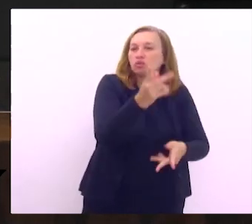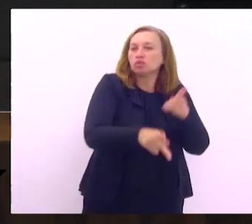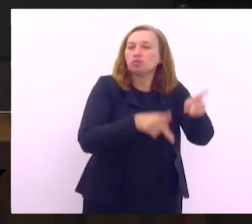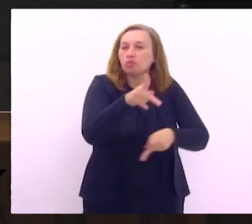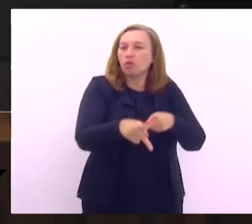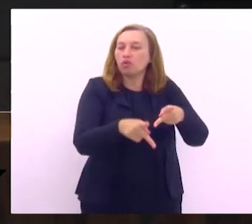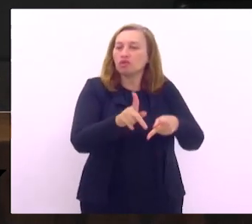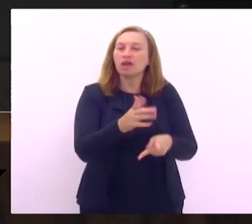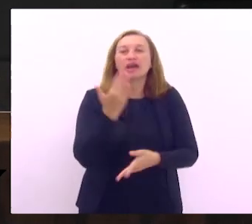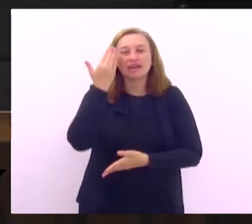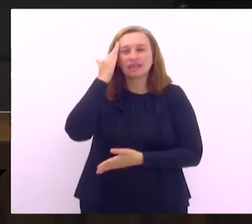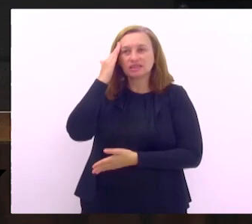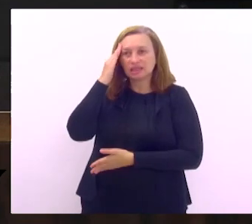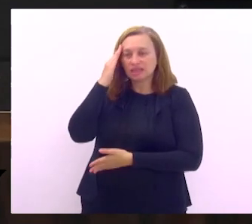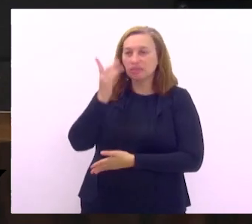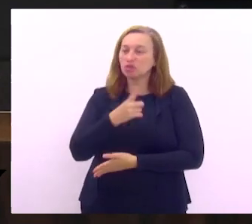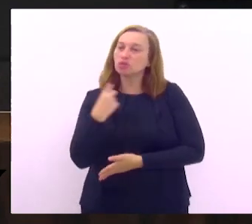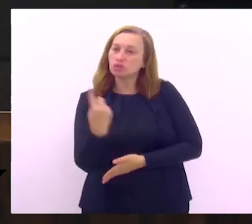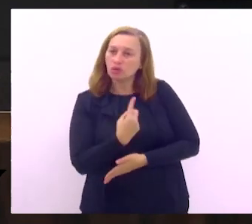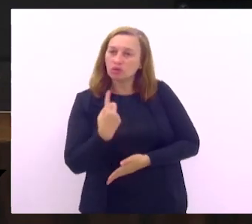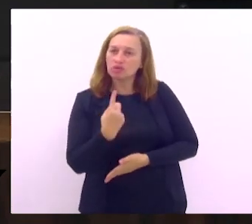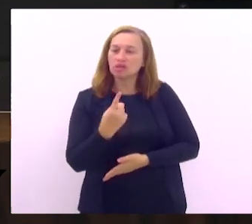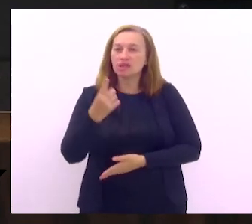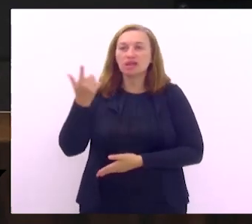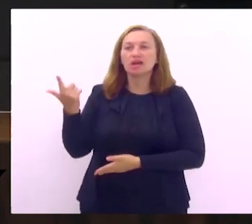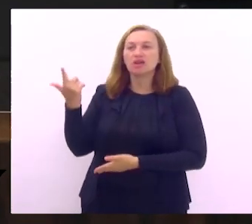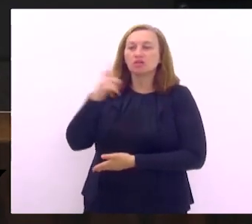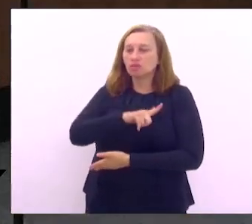nossa ideia. Eu tenho certeza que nós vamos conseguir. Muito obrigado.